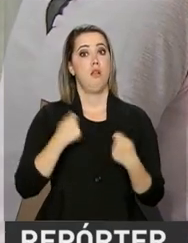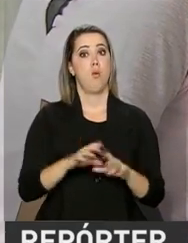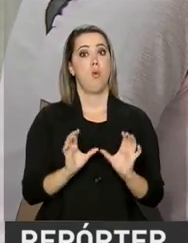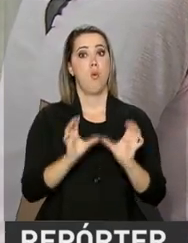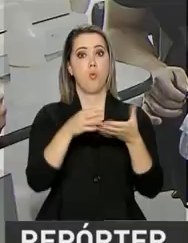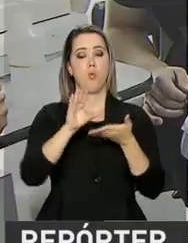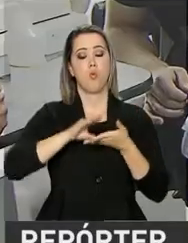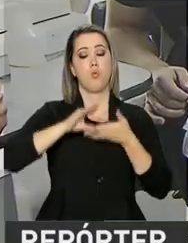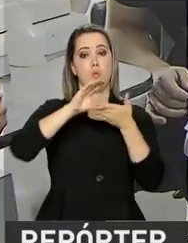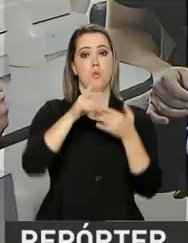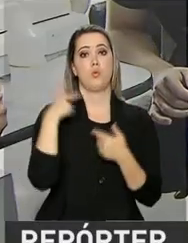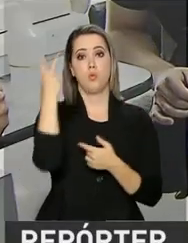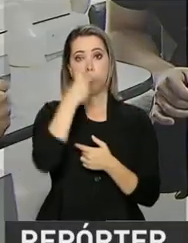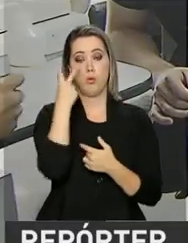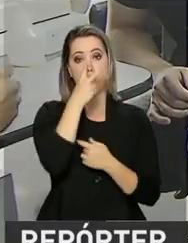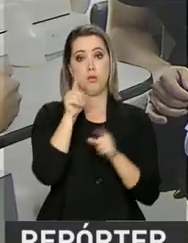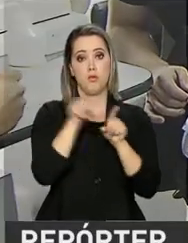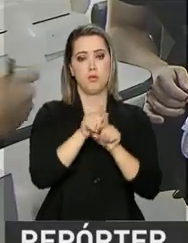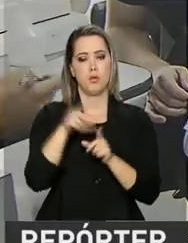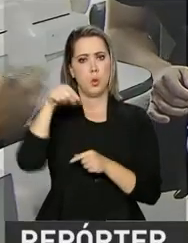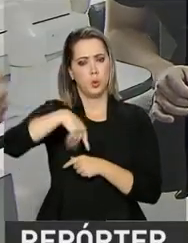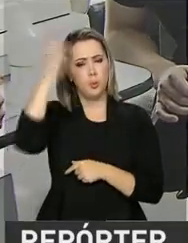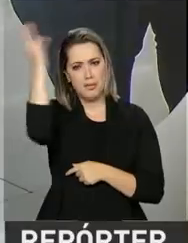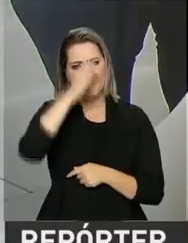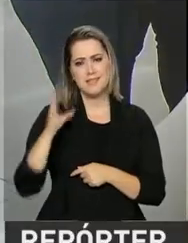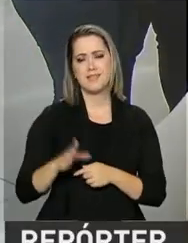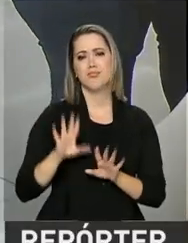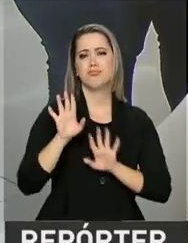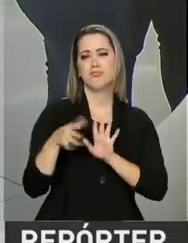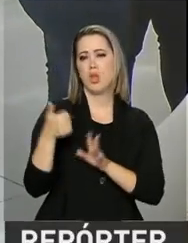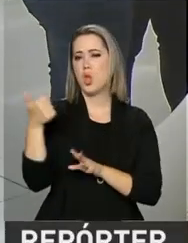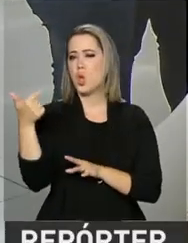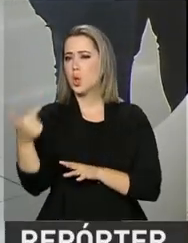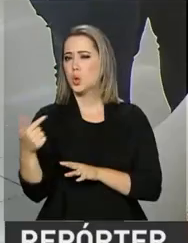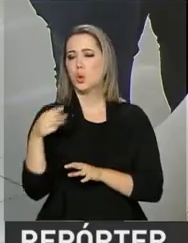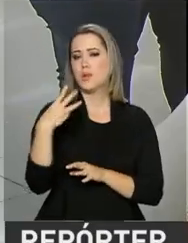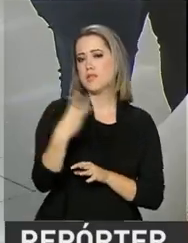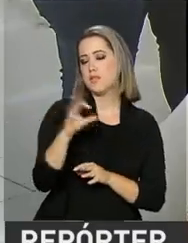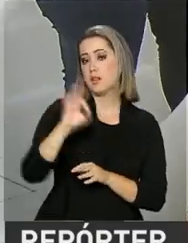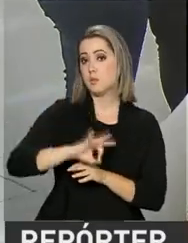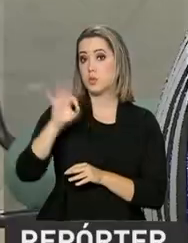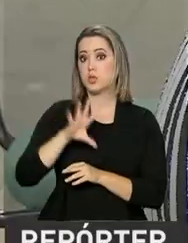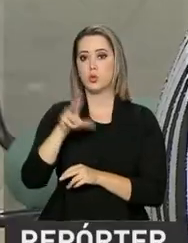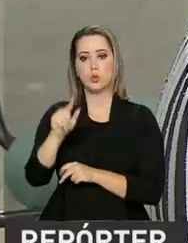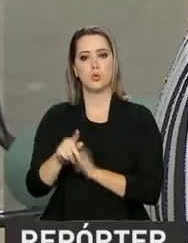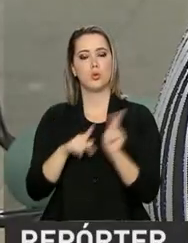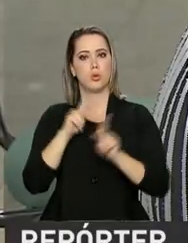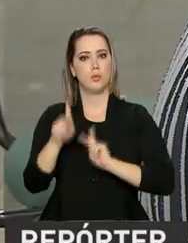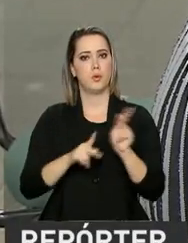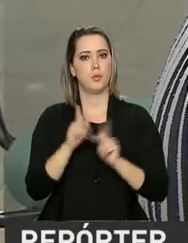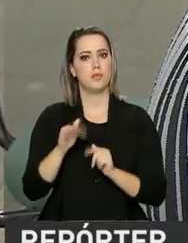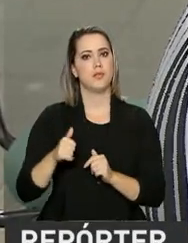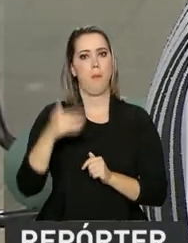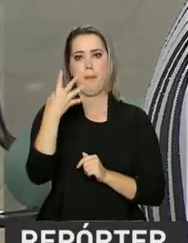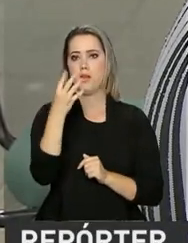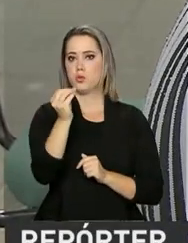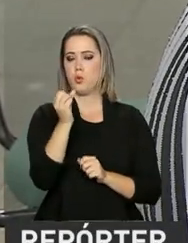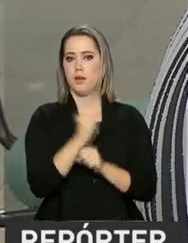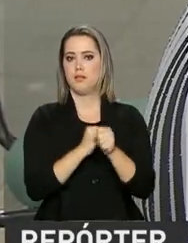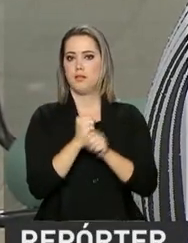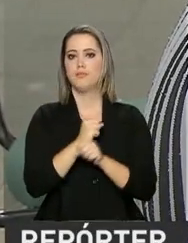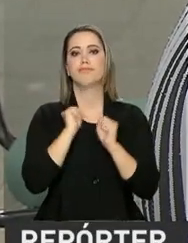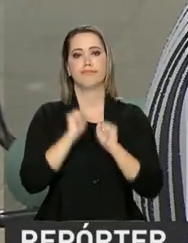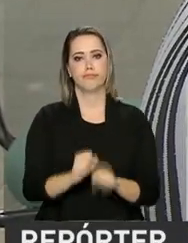oftalmologia a estimativa é de que no Brasil entre dois e três por cento da população acima de 40 anos